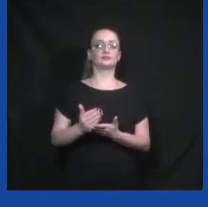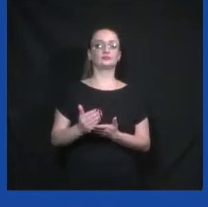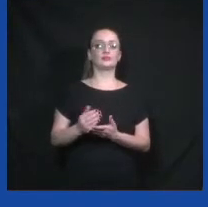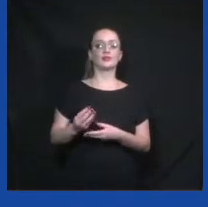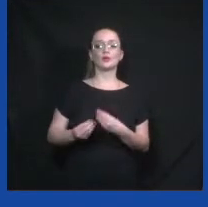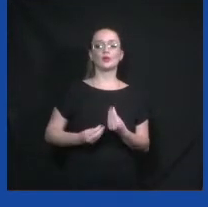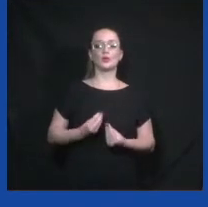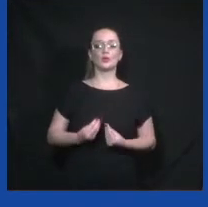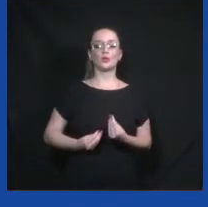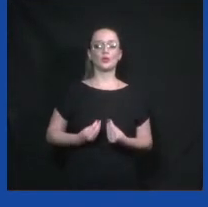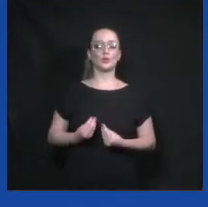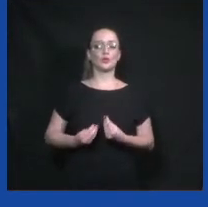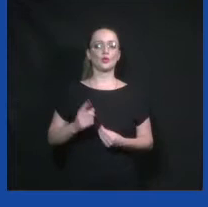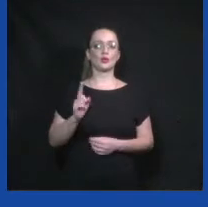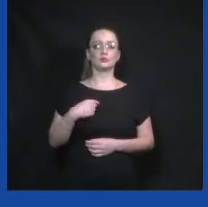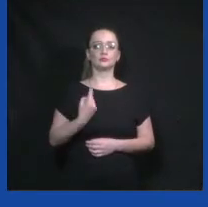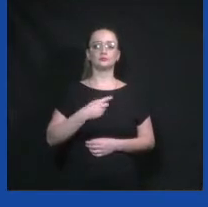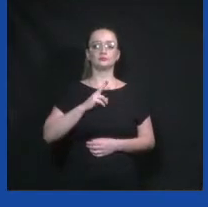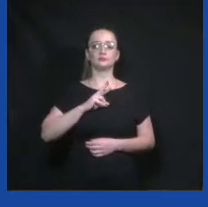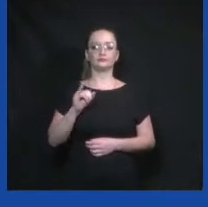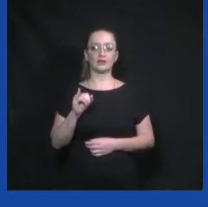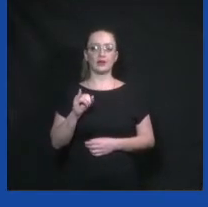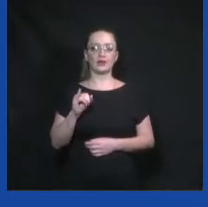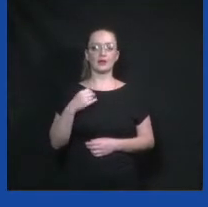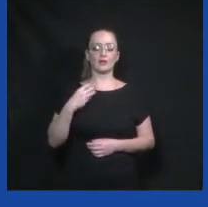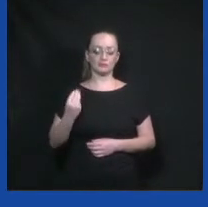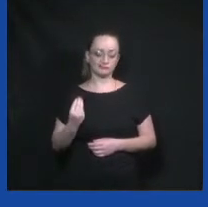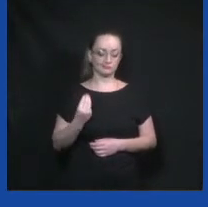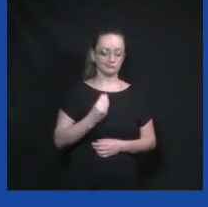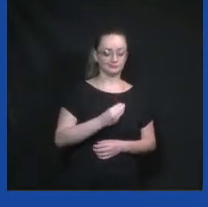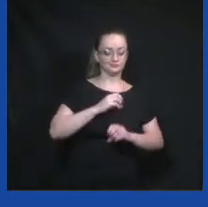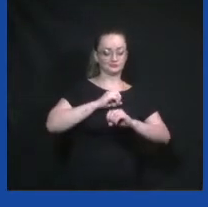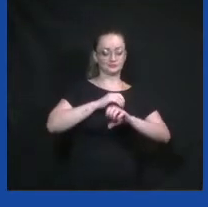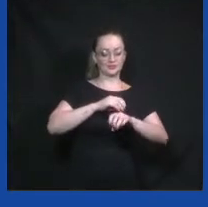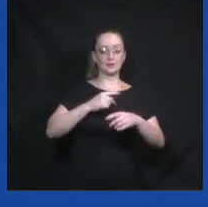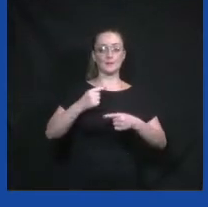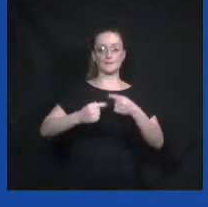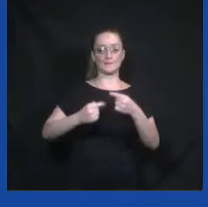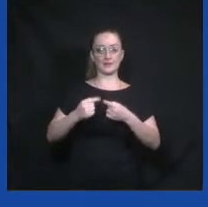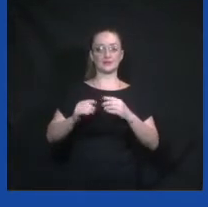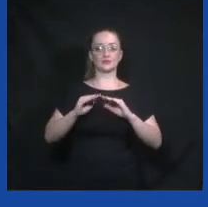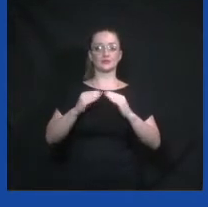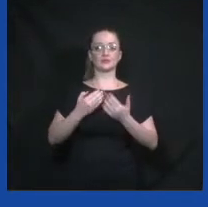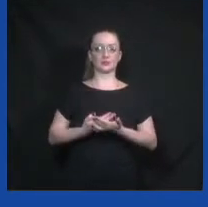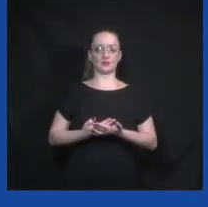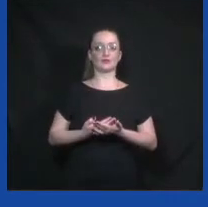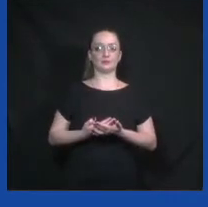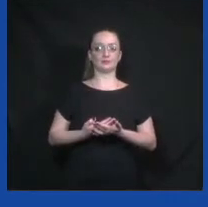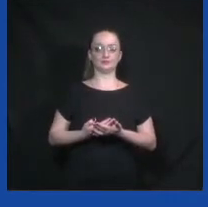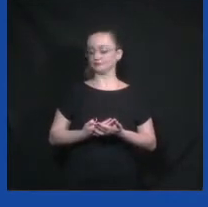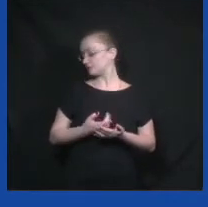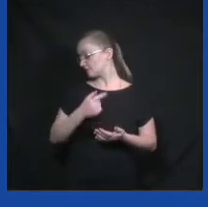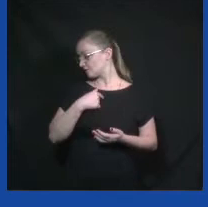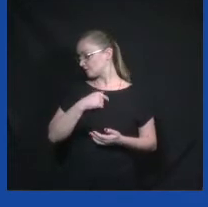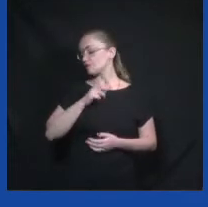é que a gente vai colocar a educação política nas escolas, ou como isso vem sendo feito, a gente já tem bons